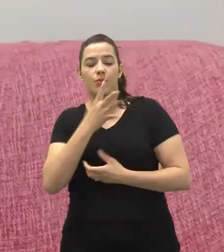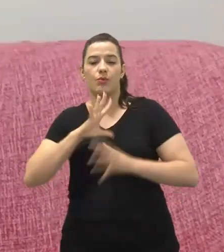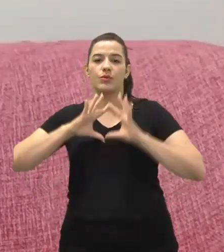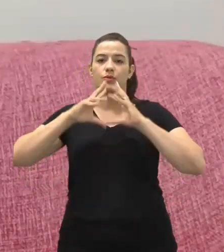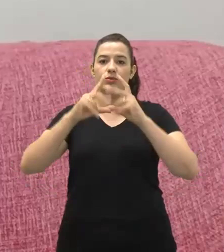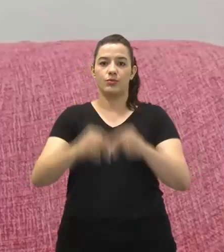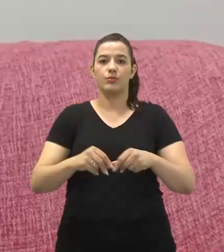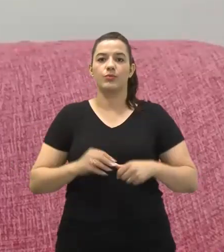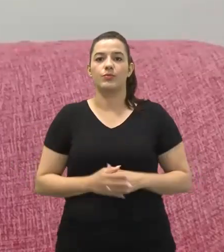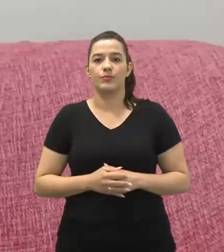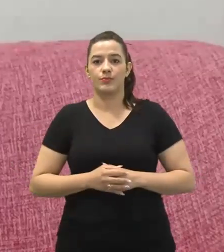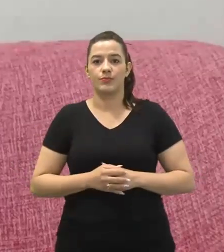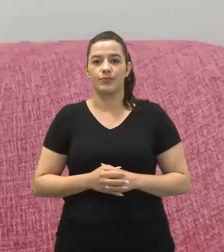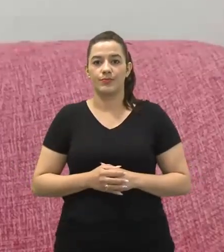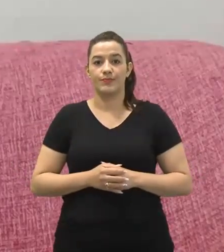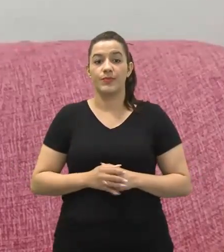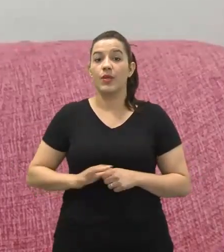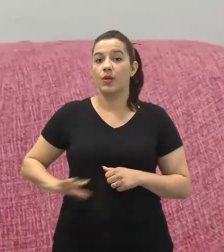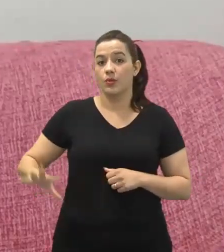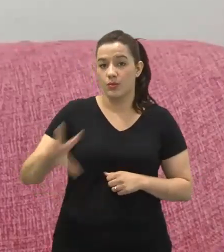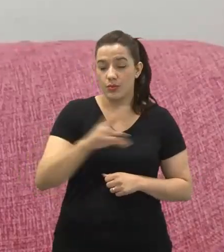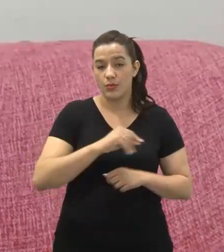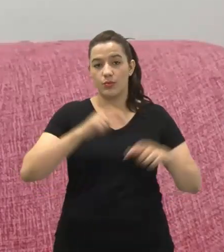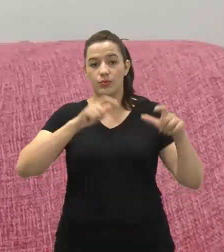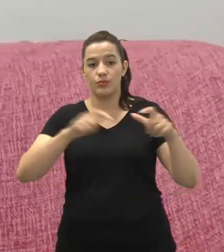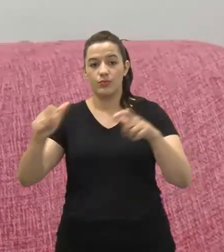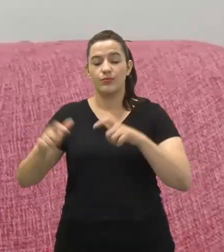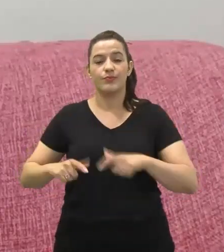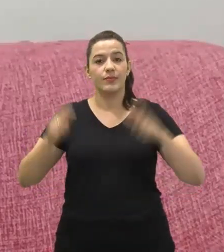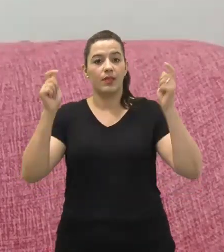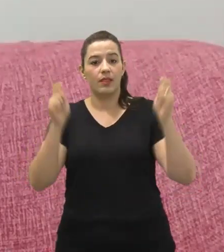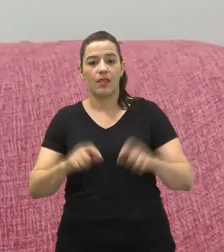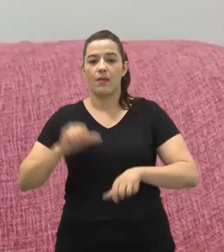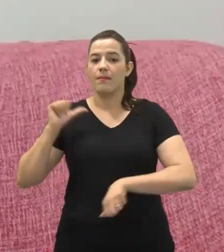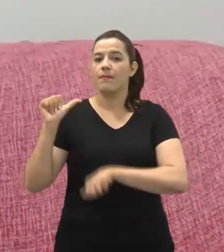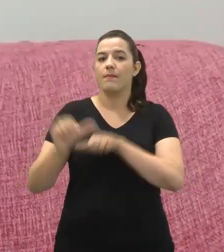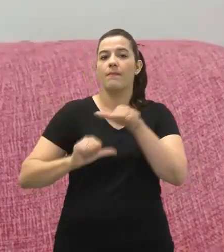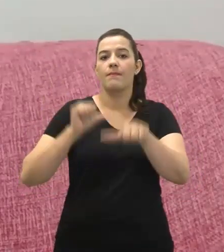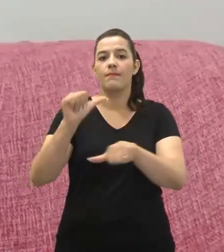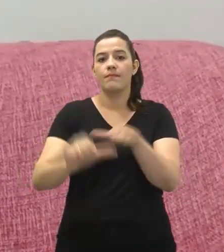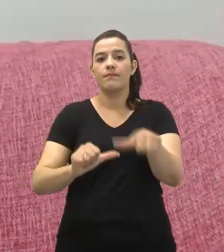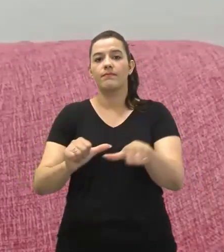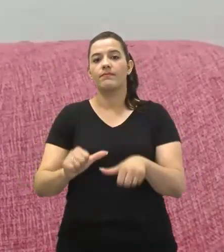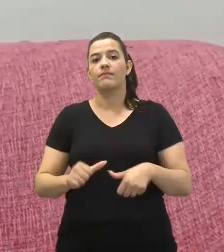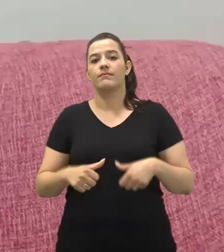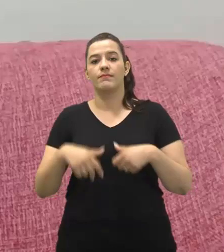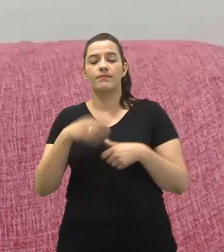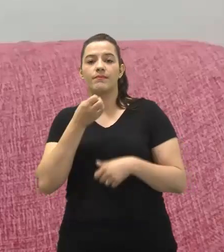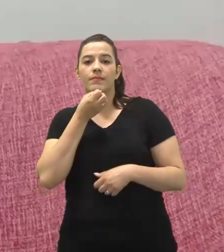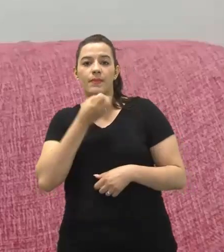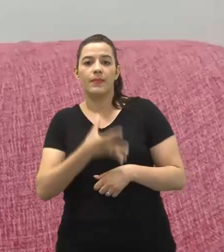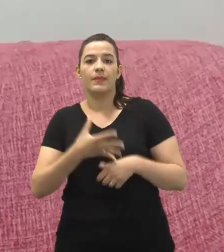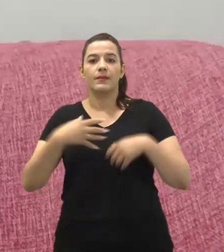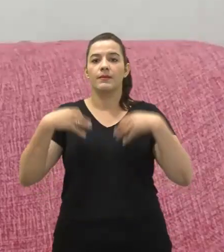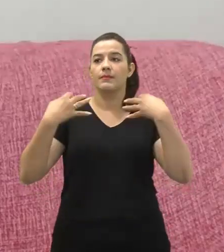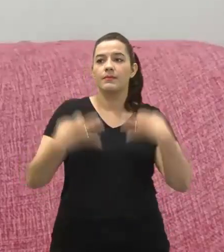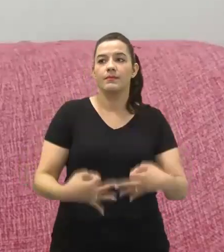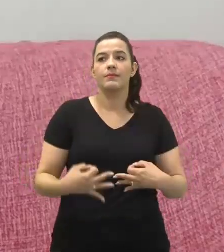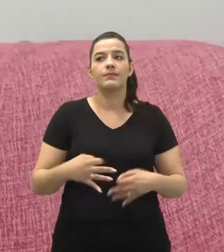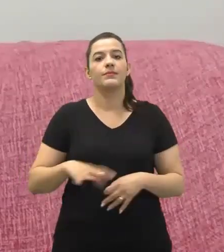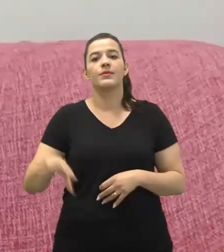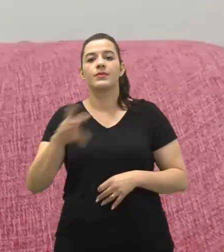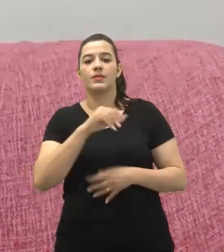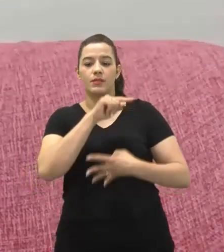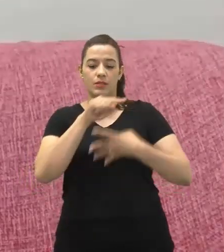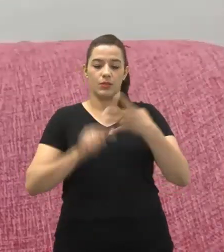entre todos todo o ambiente pode ser transformado no ambiente educacional desde que ele tem a essas quatro